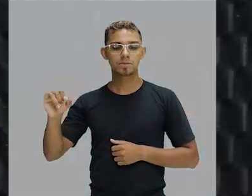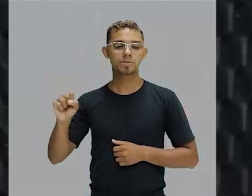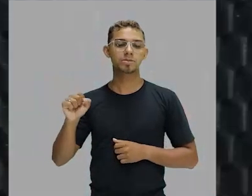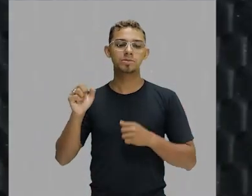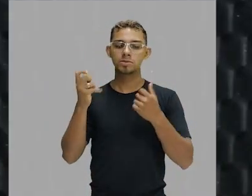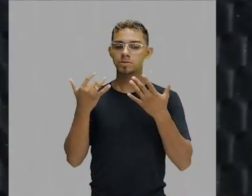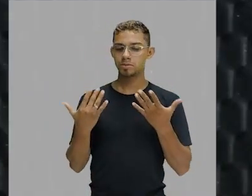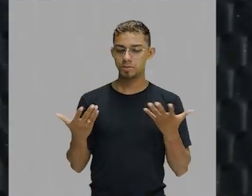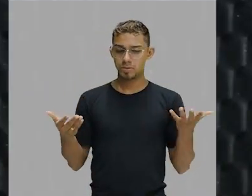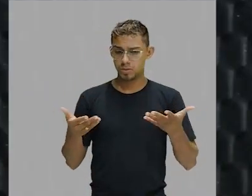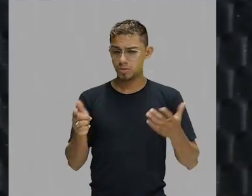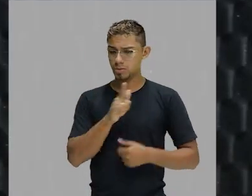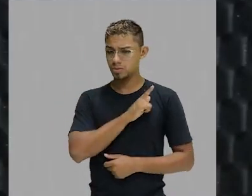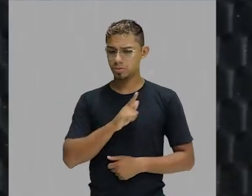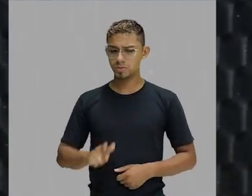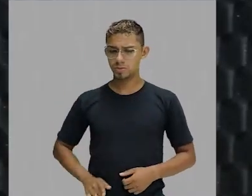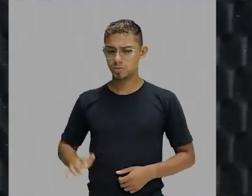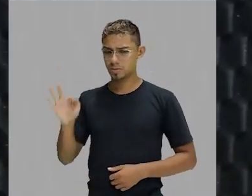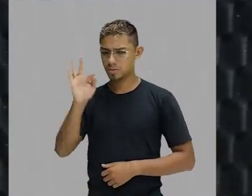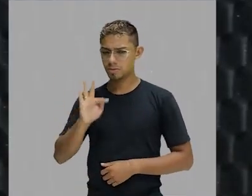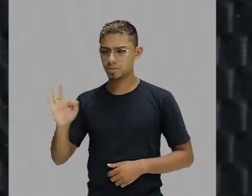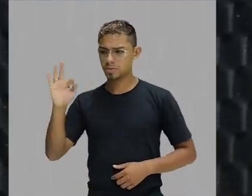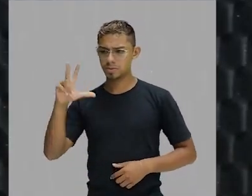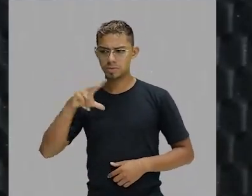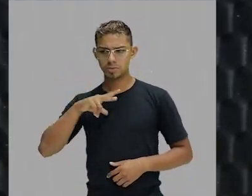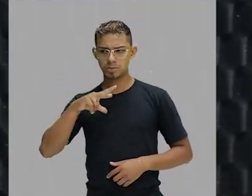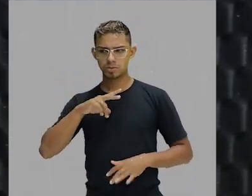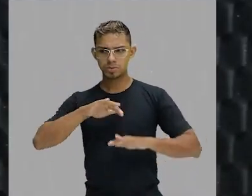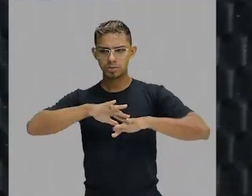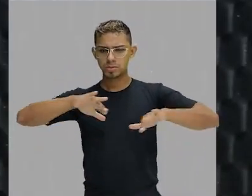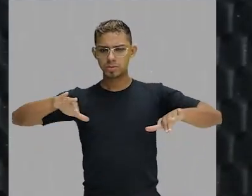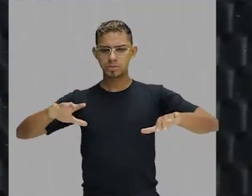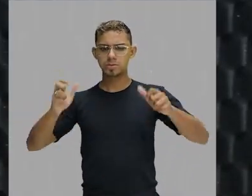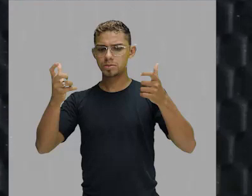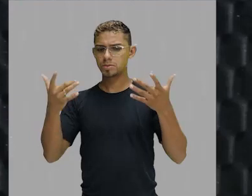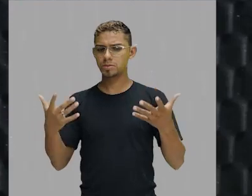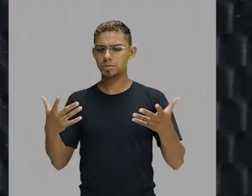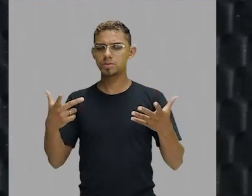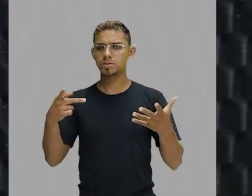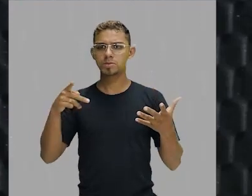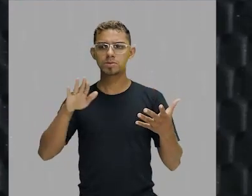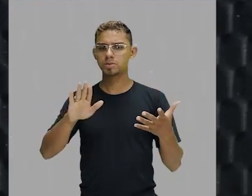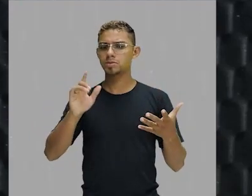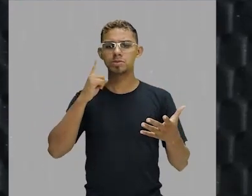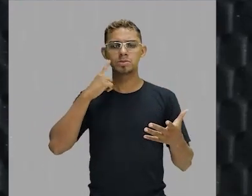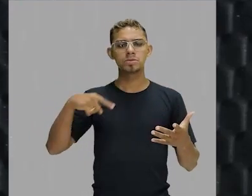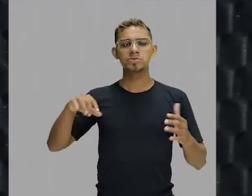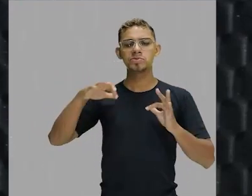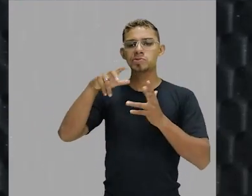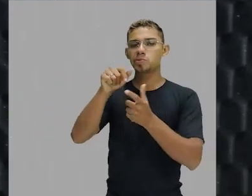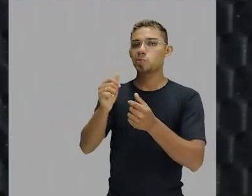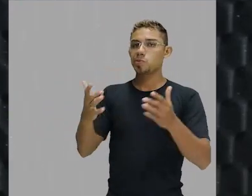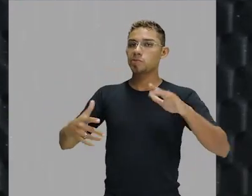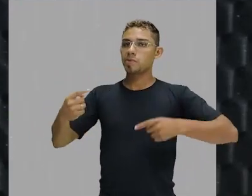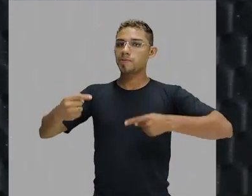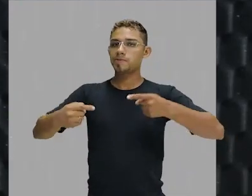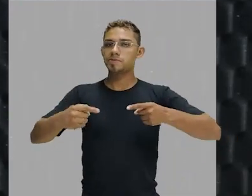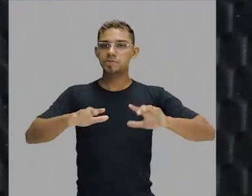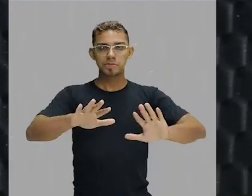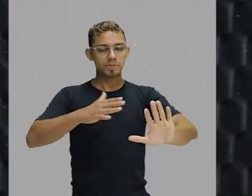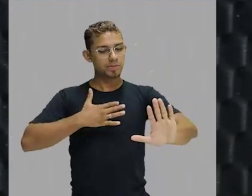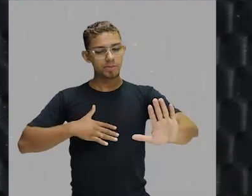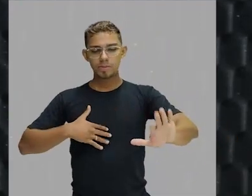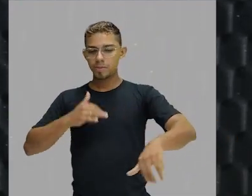governo federal está querendo privatizar o que é patrimônio cultural mundial. Né? Eu nem vou comentar sobre isso, que a gente vai entrar no aspecto político,